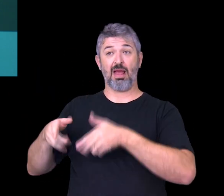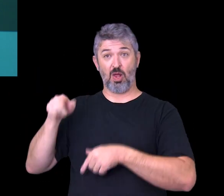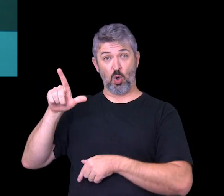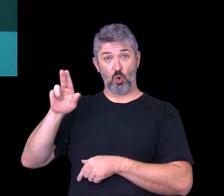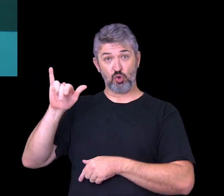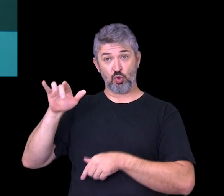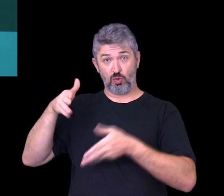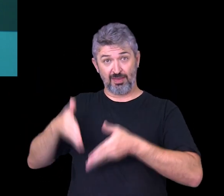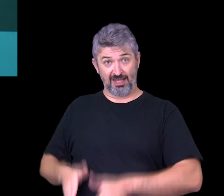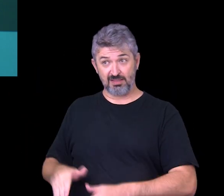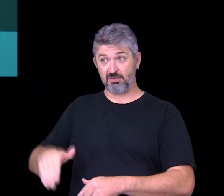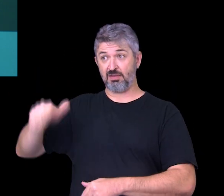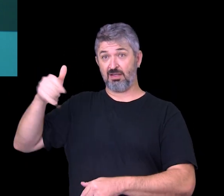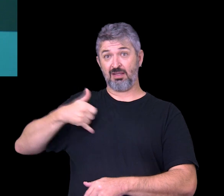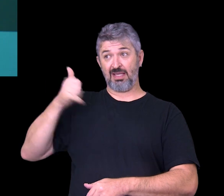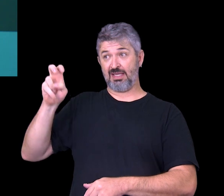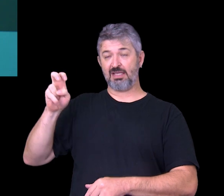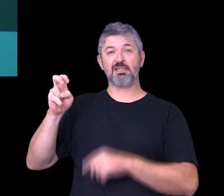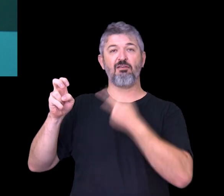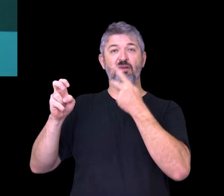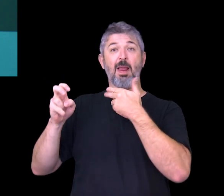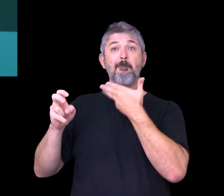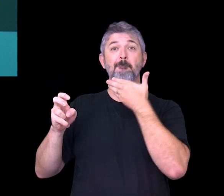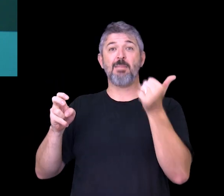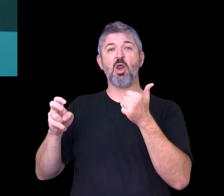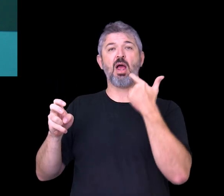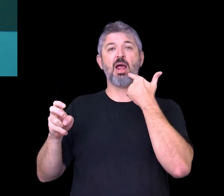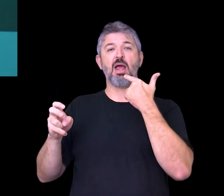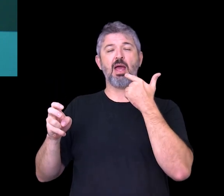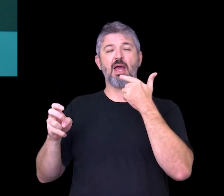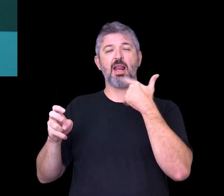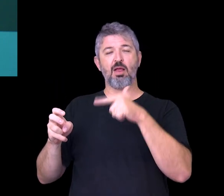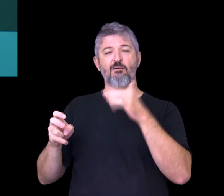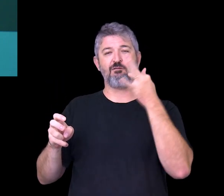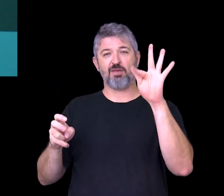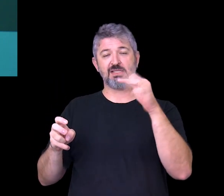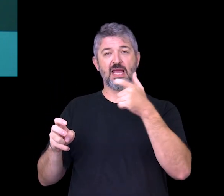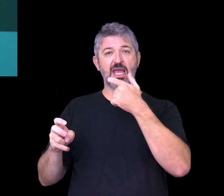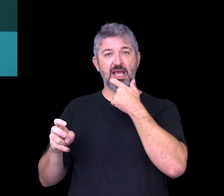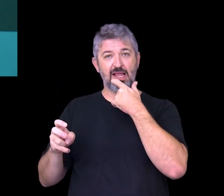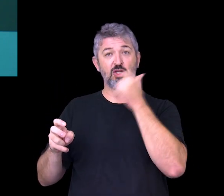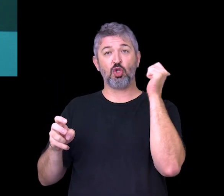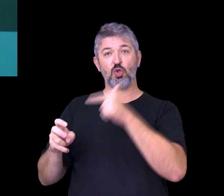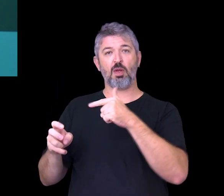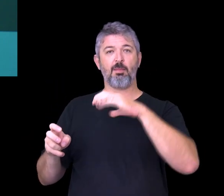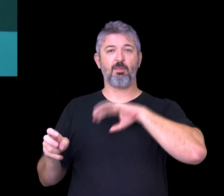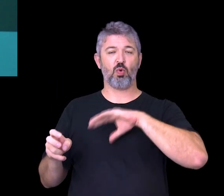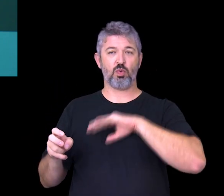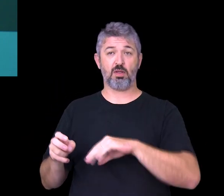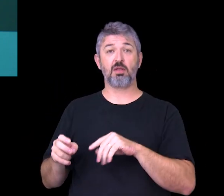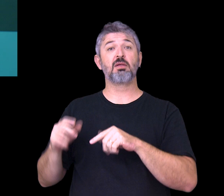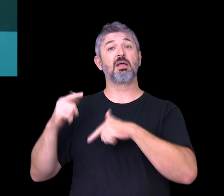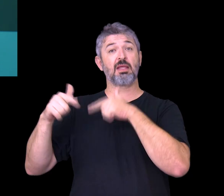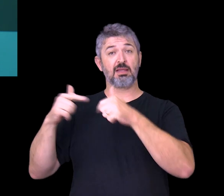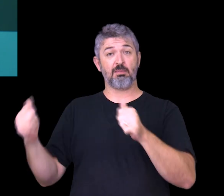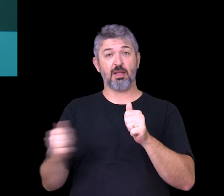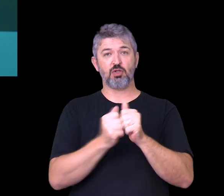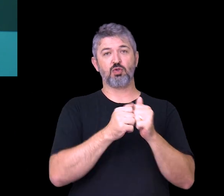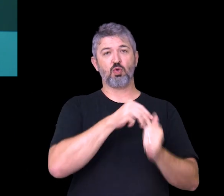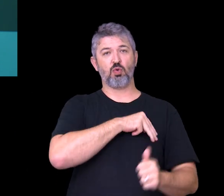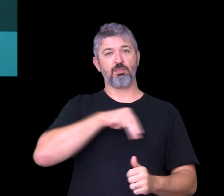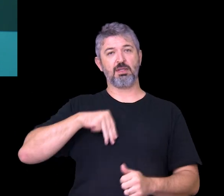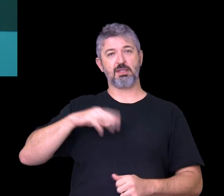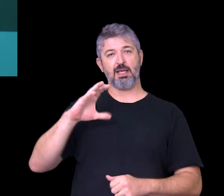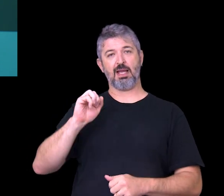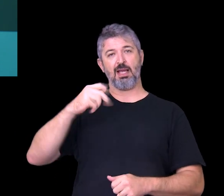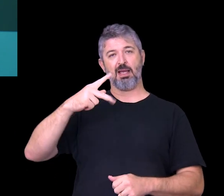Brasil, ele falava melhor francês e inglês do que português. E trabalhou na assessoria do ministro Capanema, da Educação, Saúde e tal, que